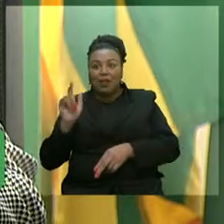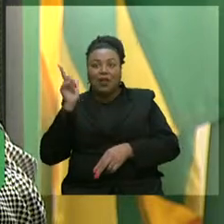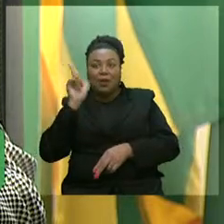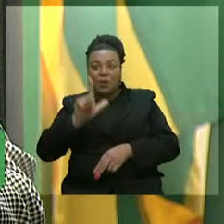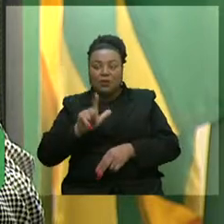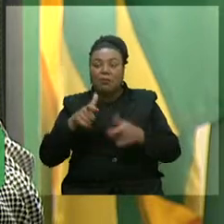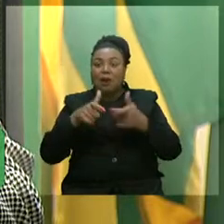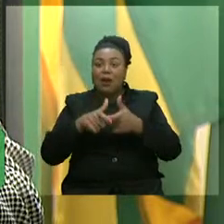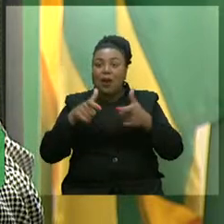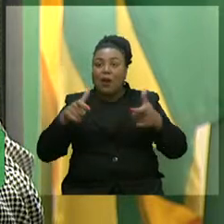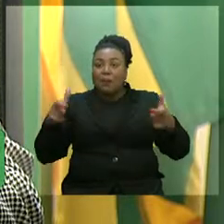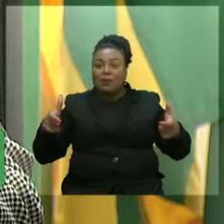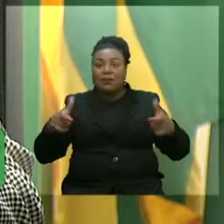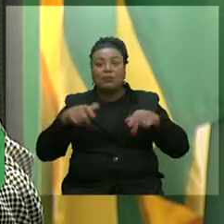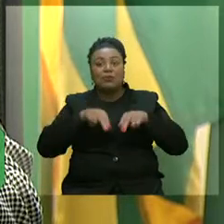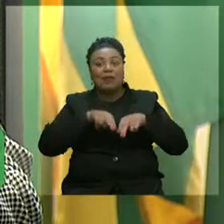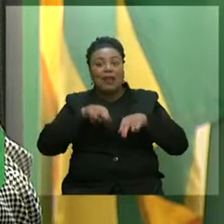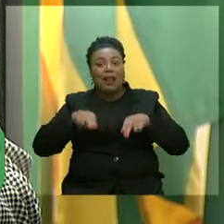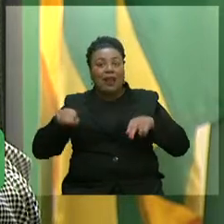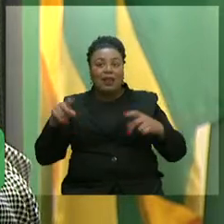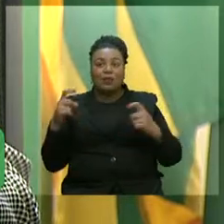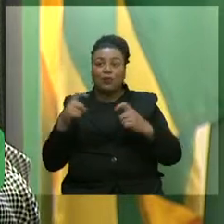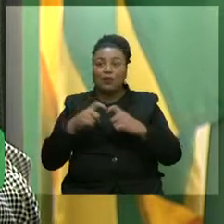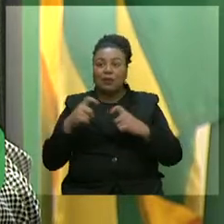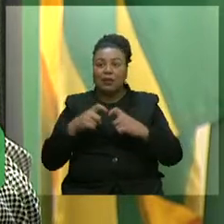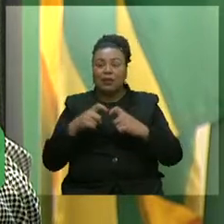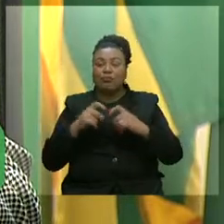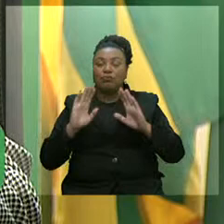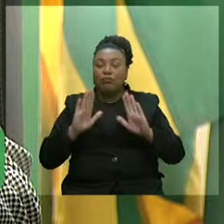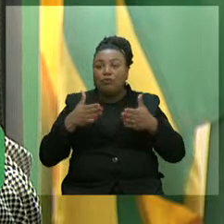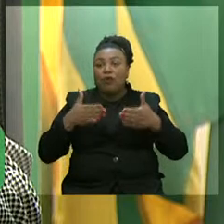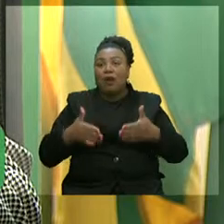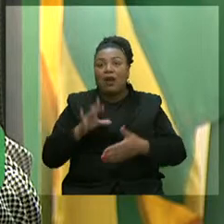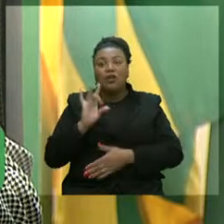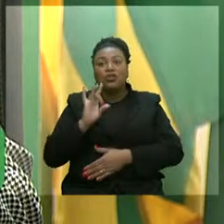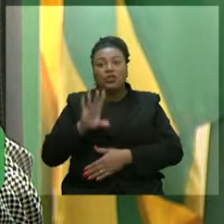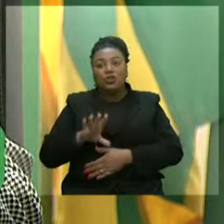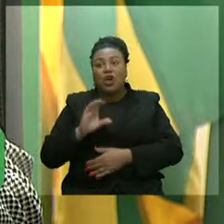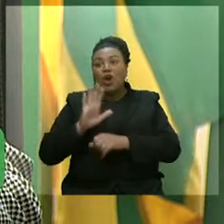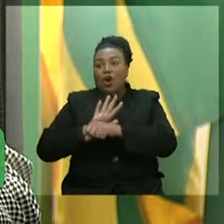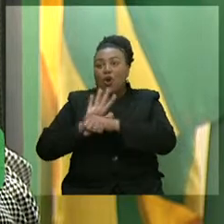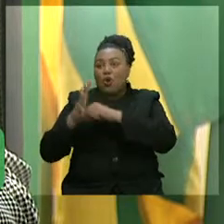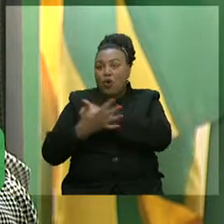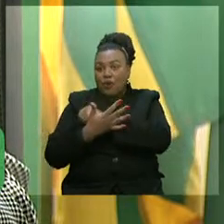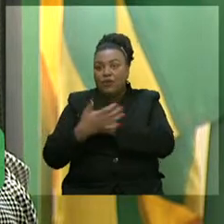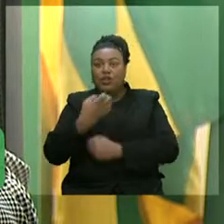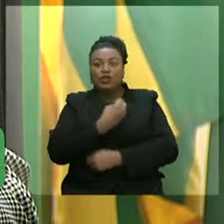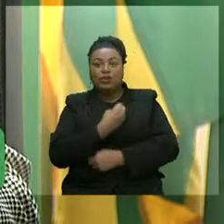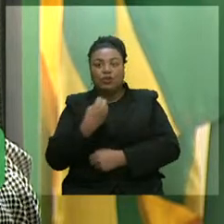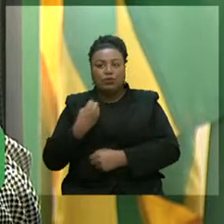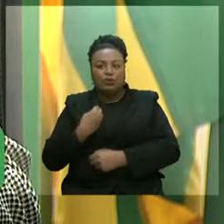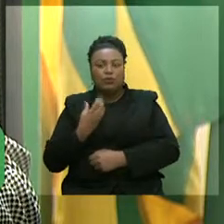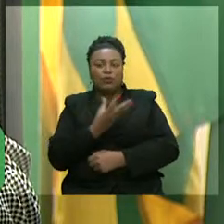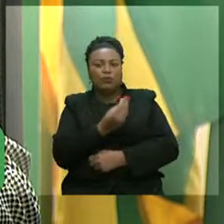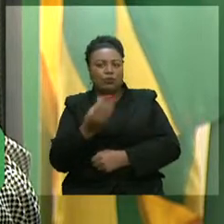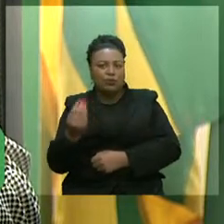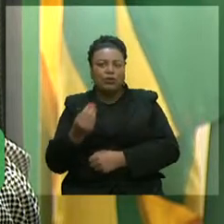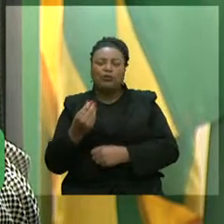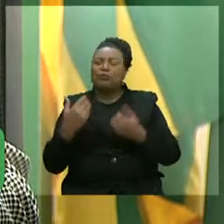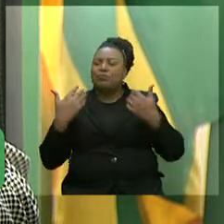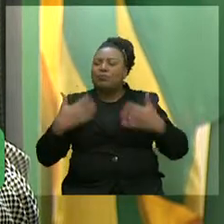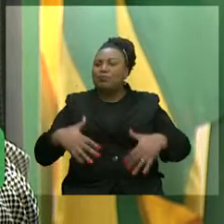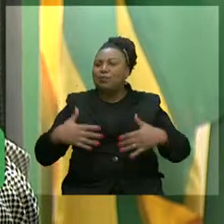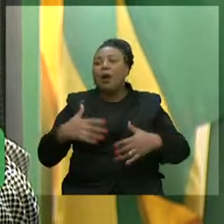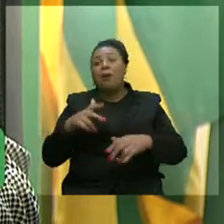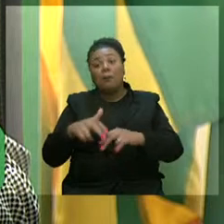aumentamos leitos clínicos destinados exclusivamente ao Covid num número bastante